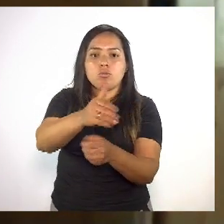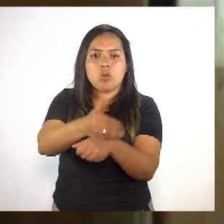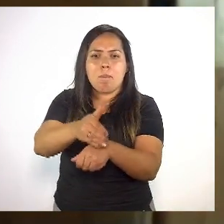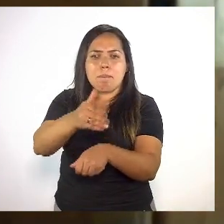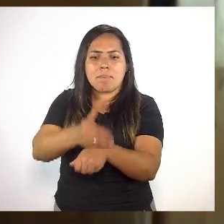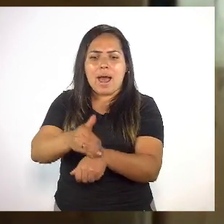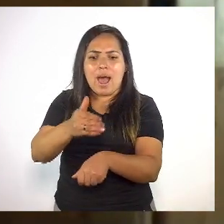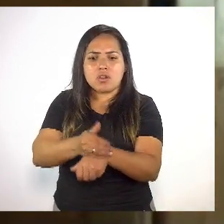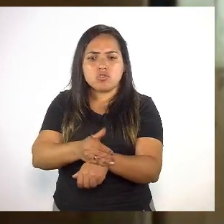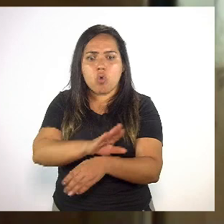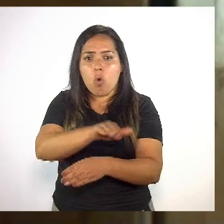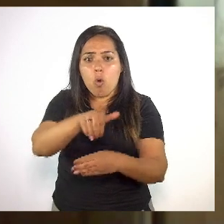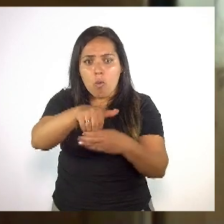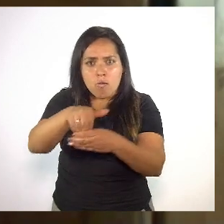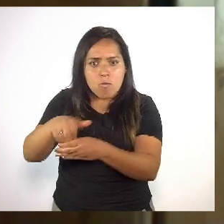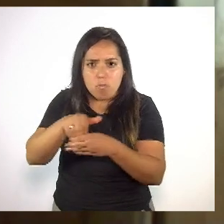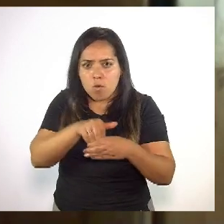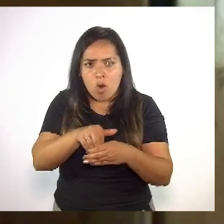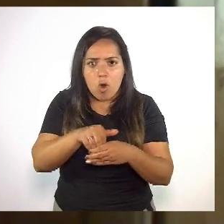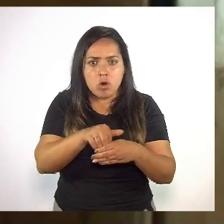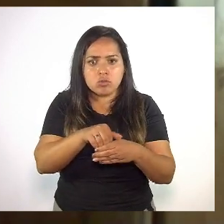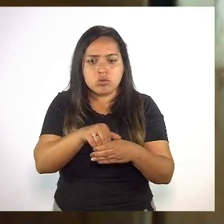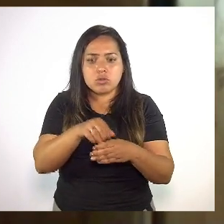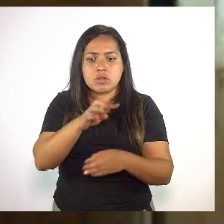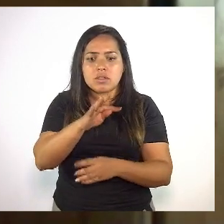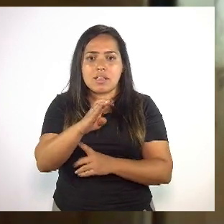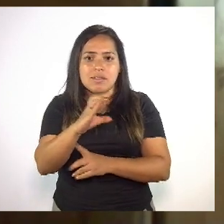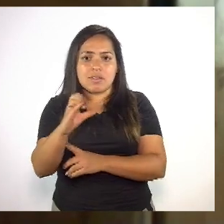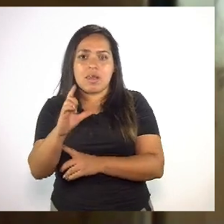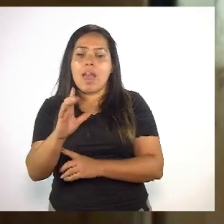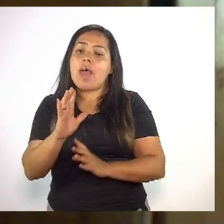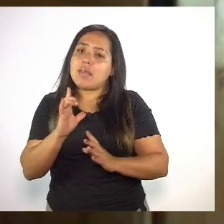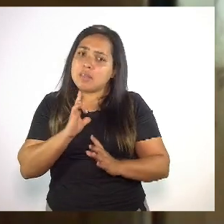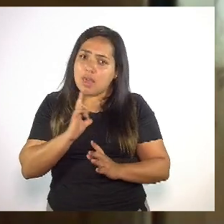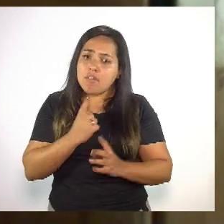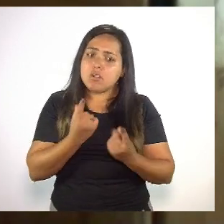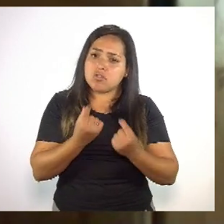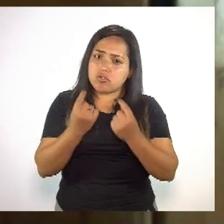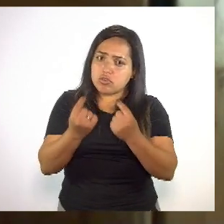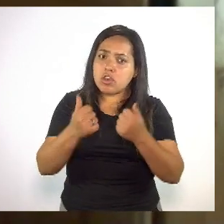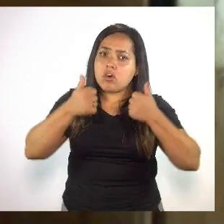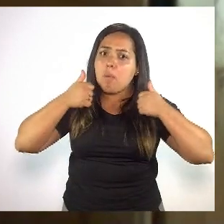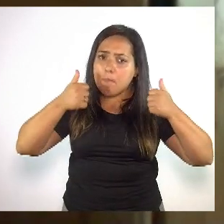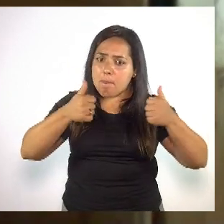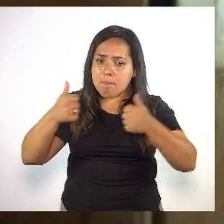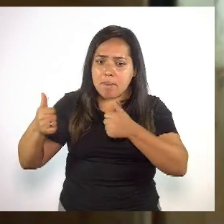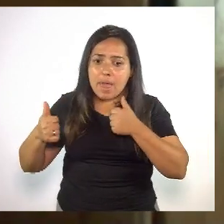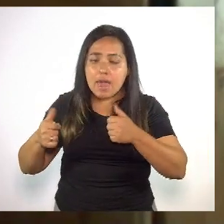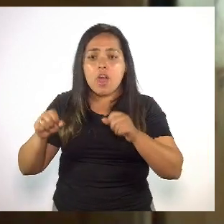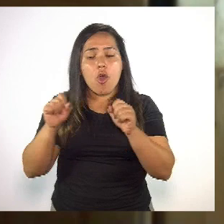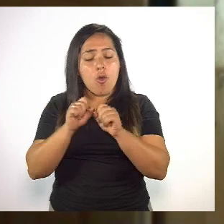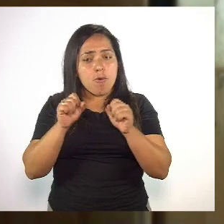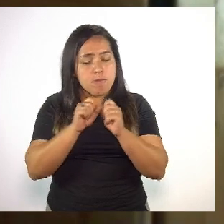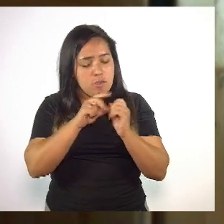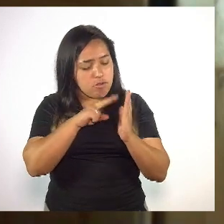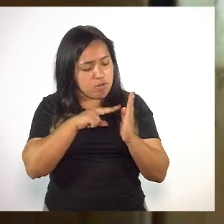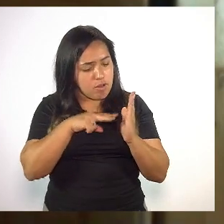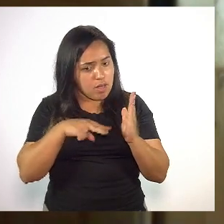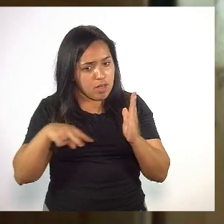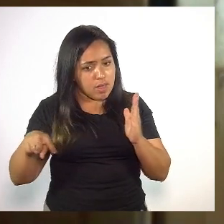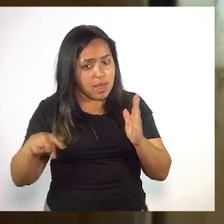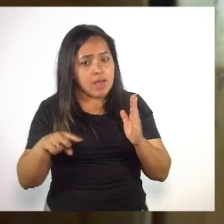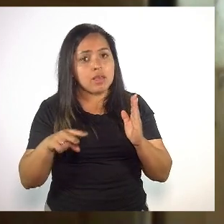muito bem feito, considero um dos melhores votos já proferidos. Fiz questão de ler o voto de